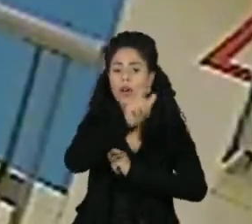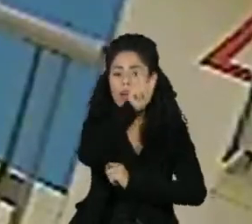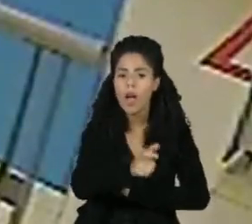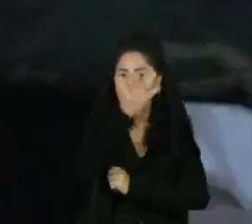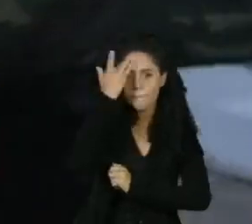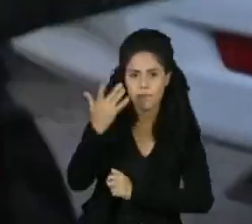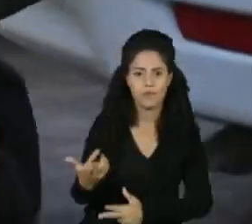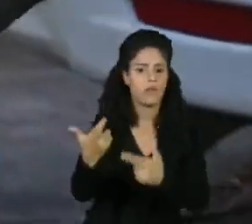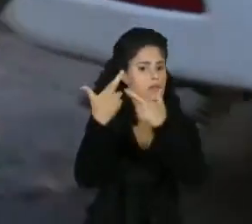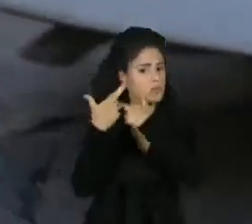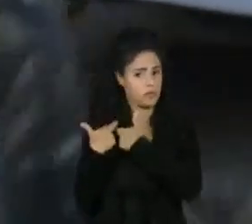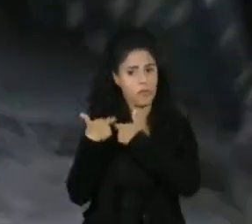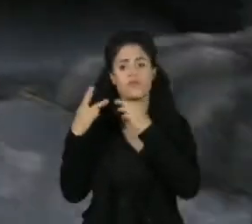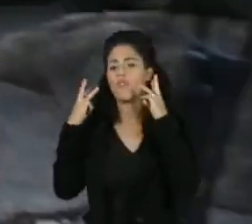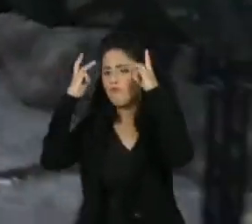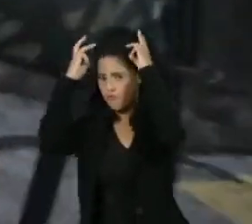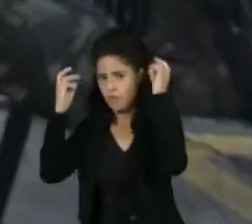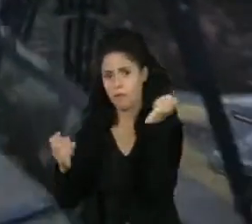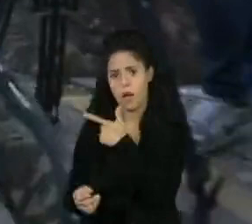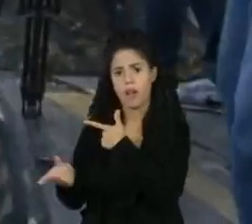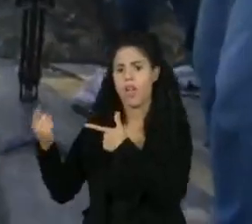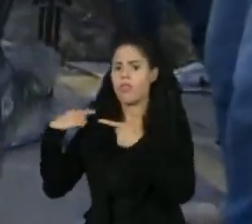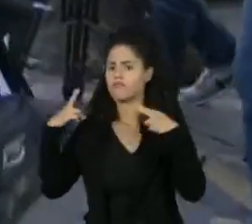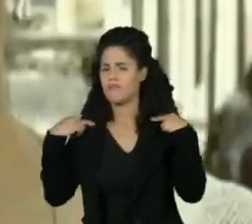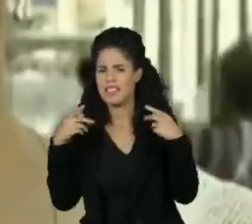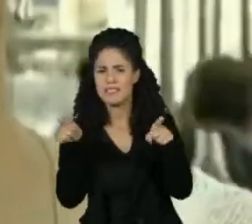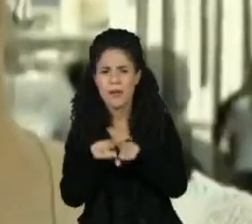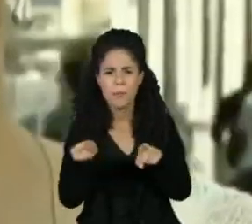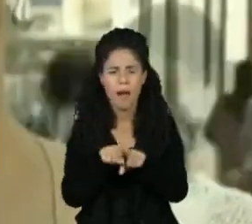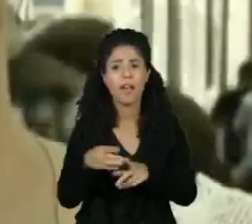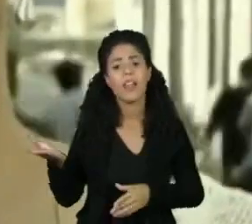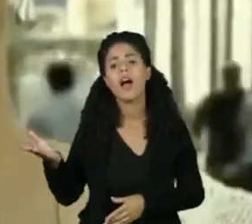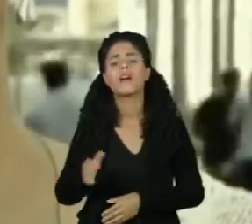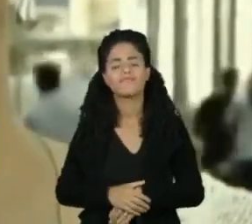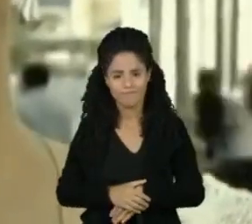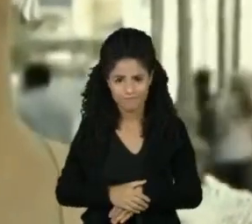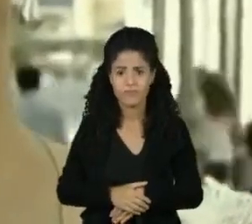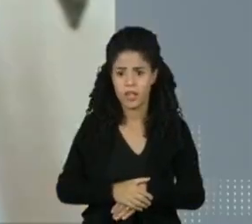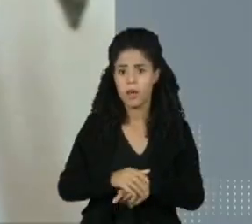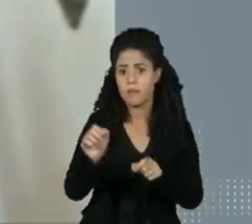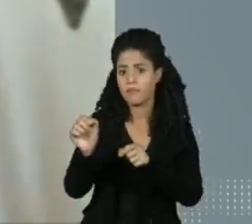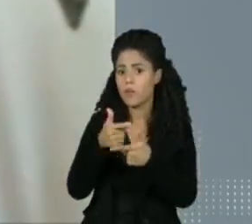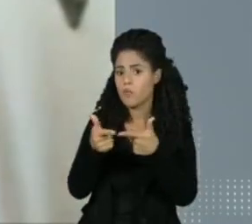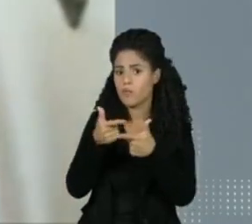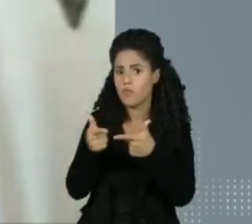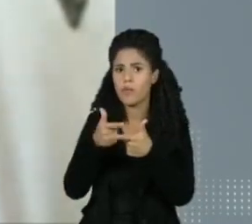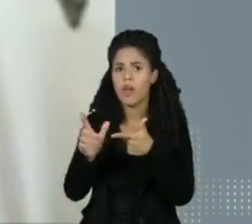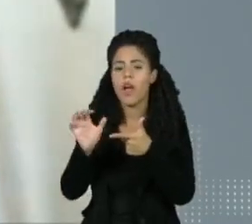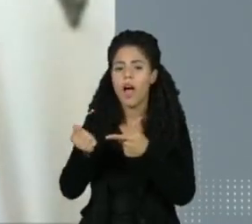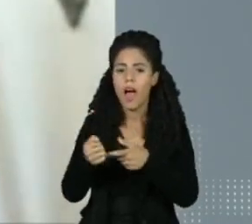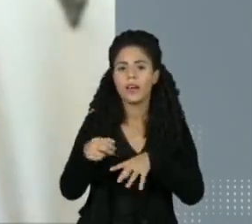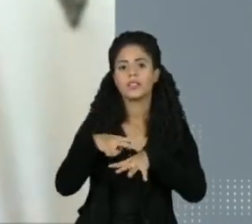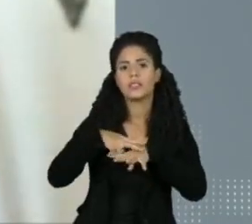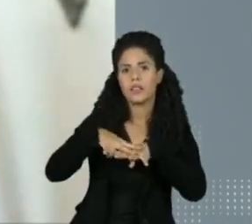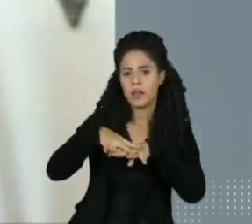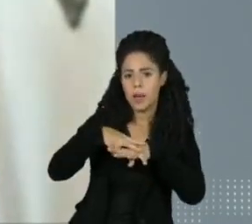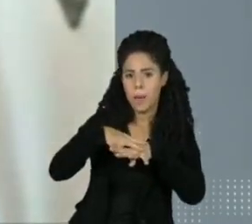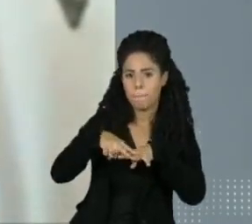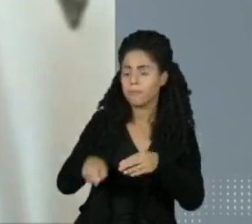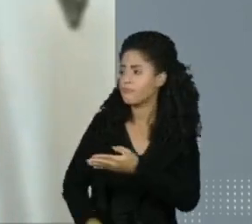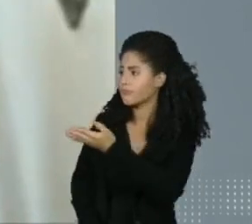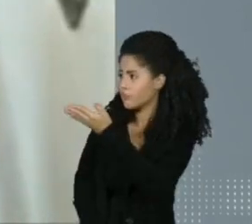do assassinato e afirma que empenha todos os esforços para solucionar o caso. A viúva de Marielle, Mônica